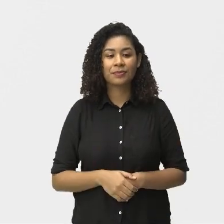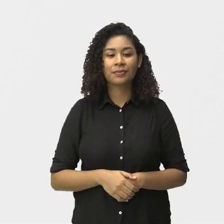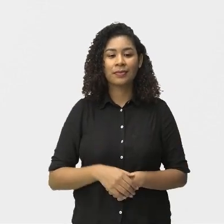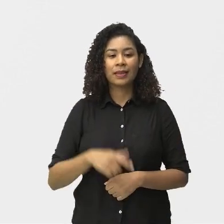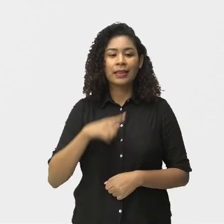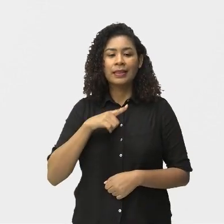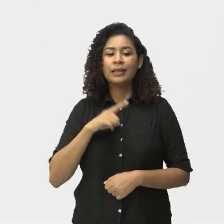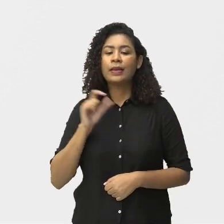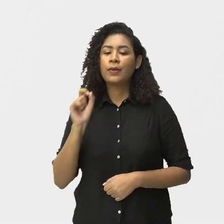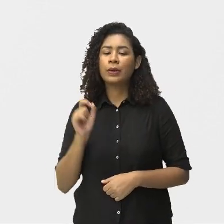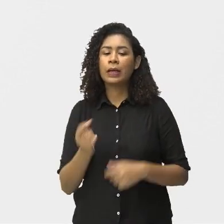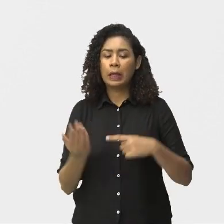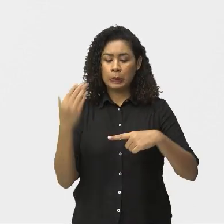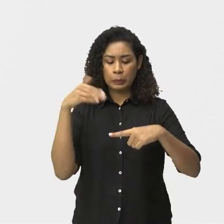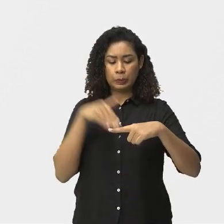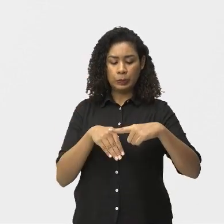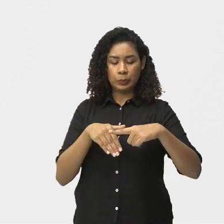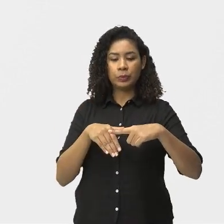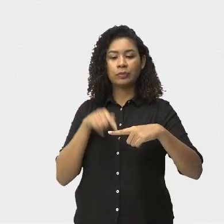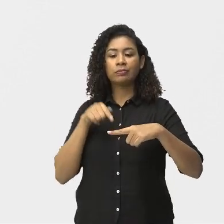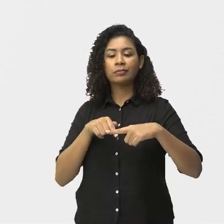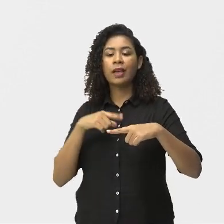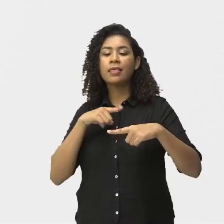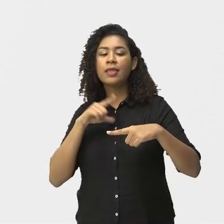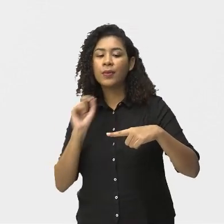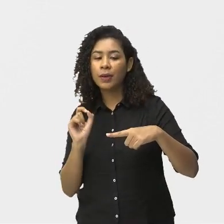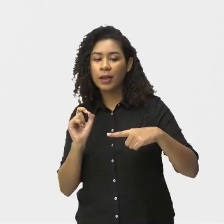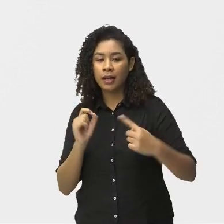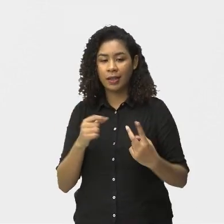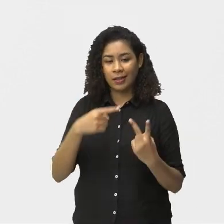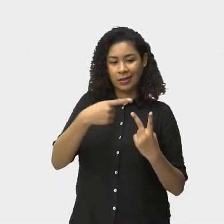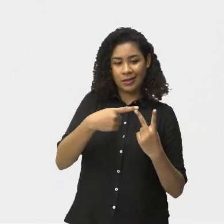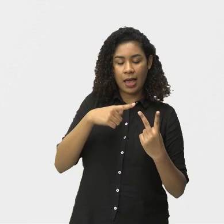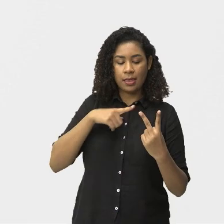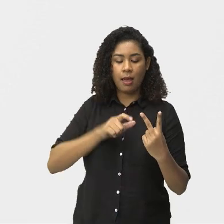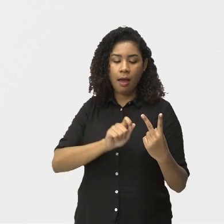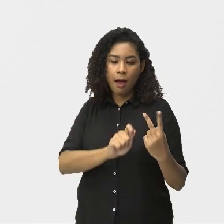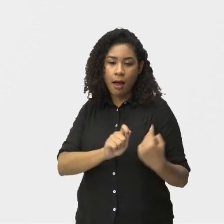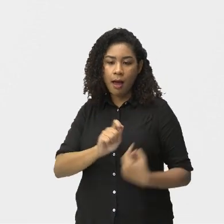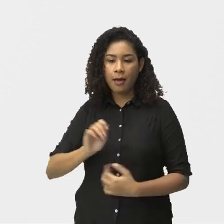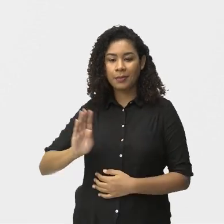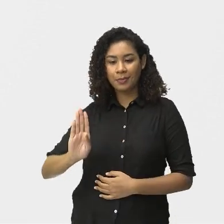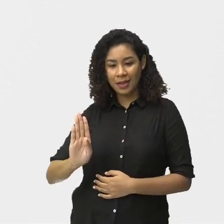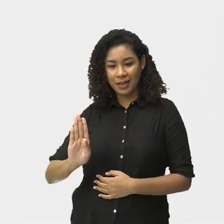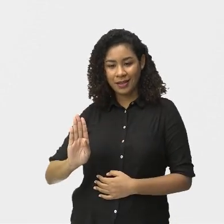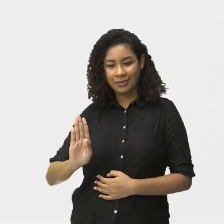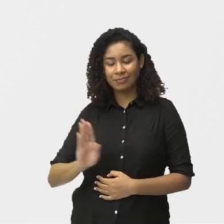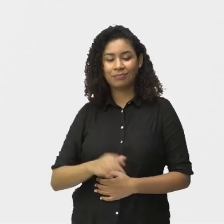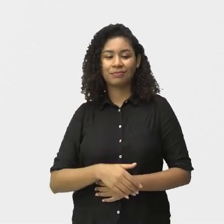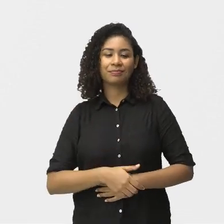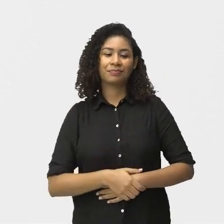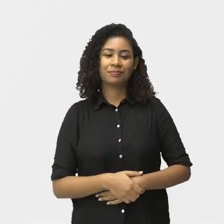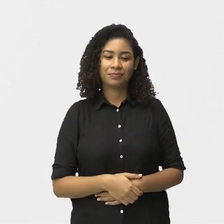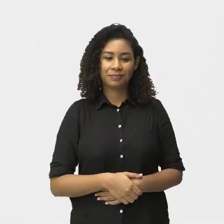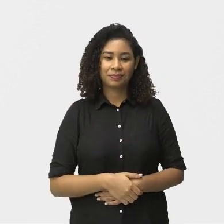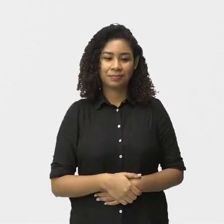denominador temos os valores para A e para B, né? Que são os coeficientes A e